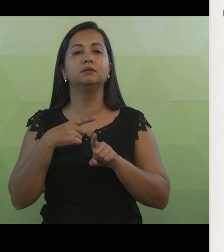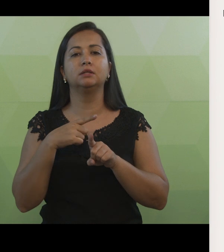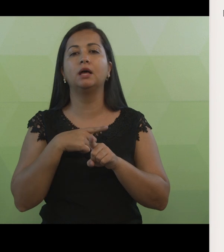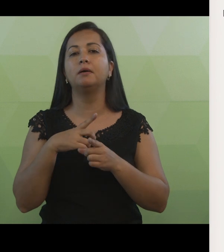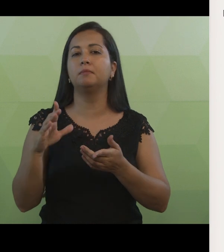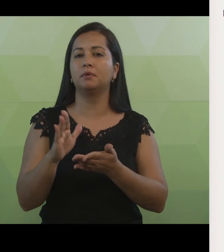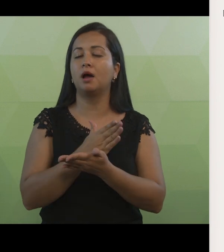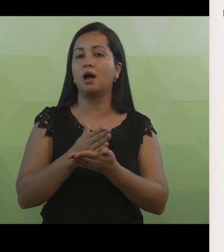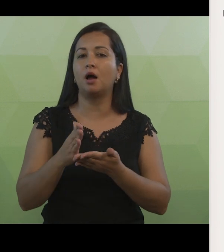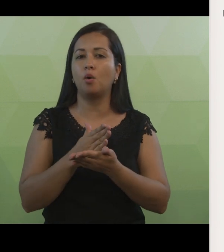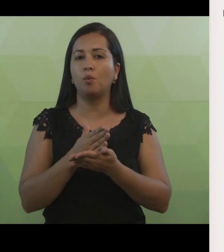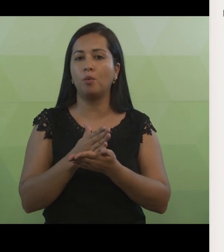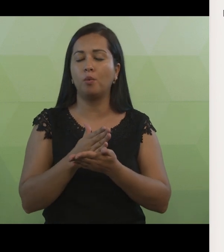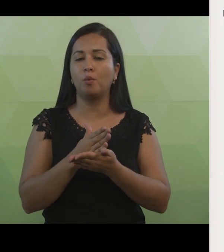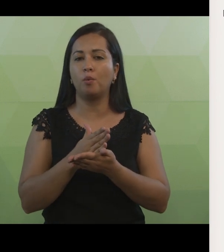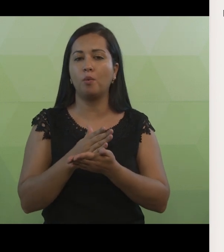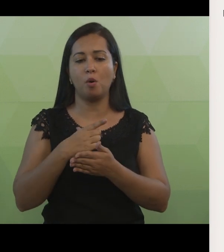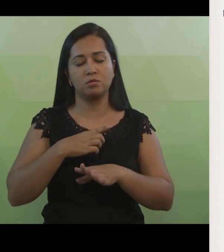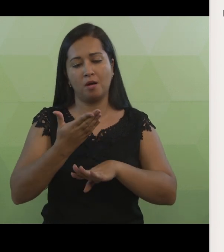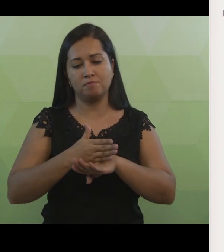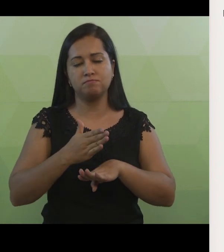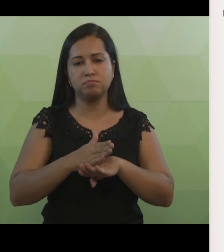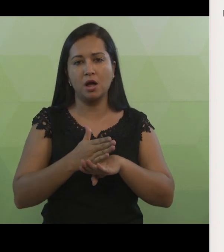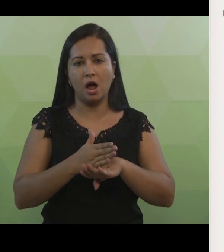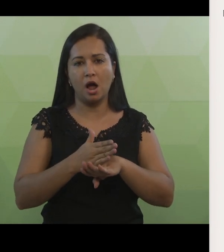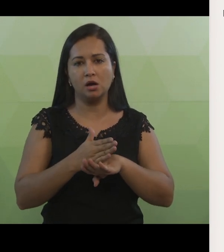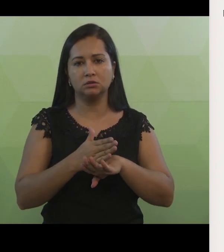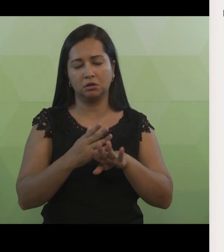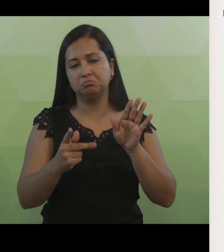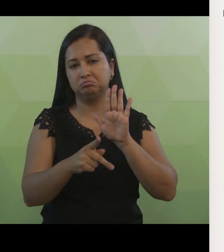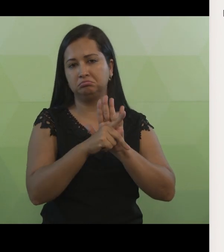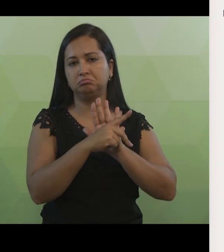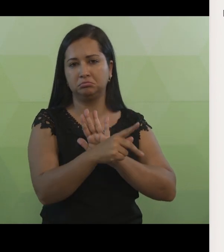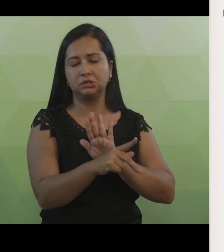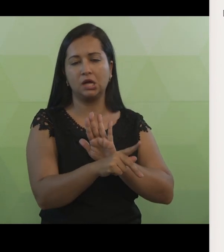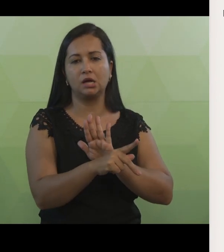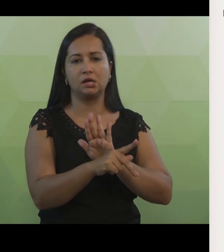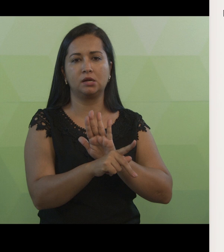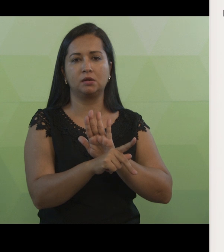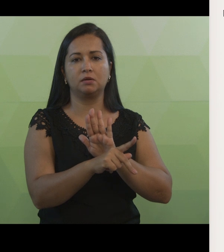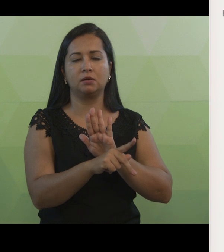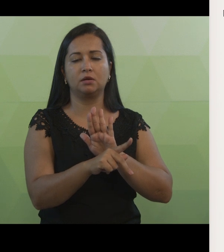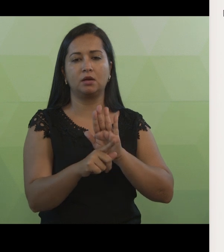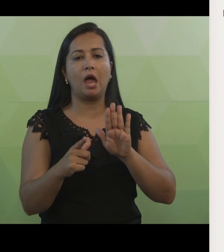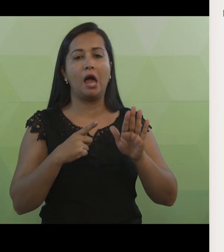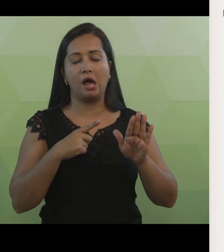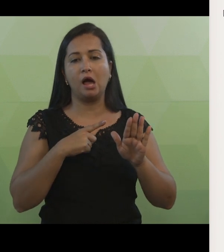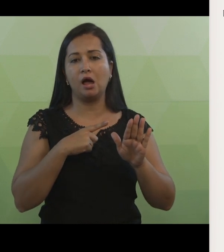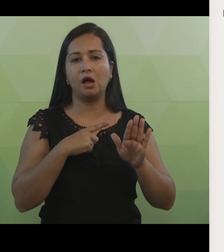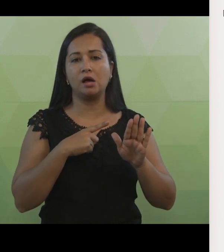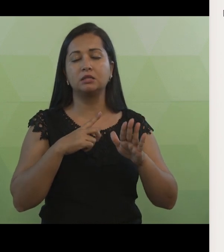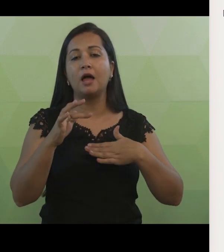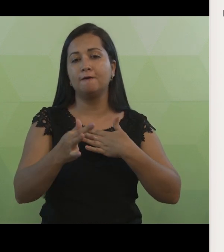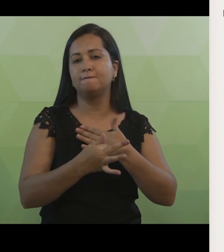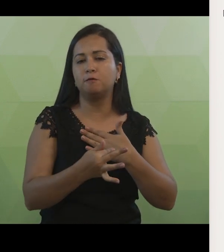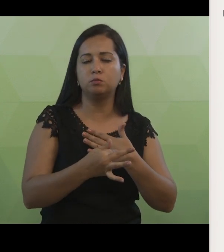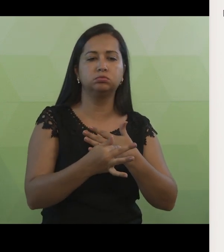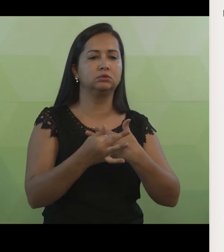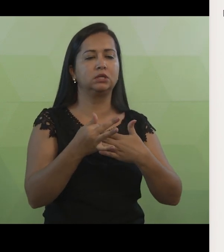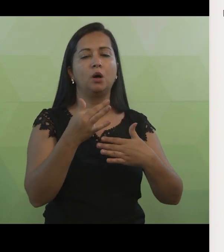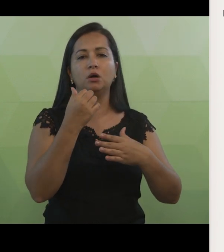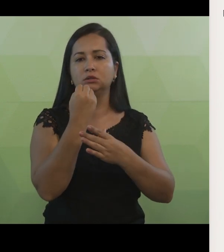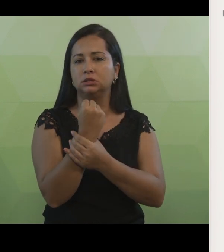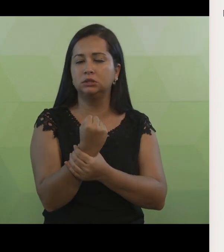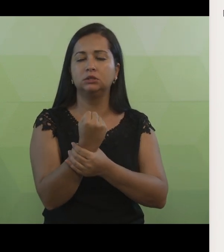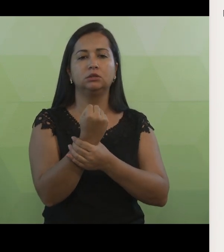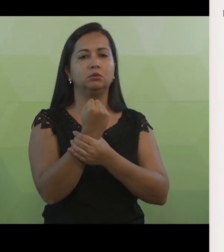algumas práticas voltadas ao desenvolvimento propriamente dito, como o uso de funções seguras, cuidado com buffers e arrays